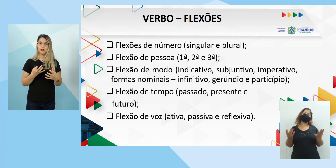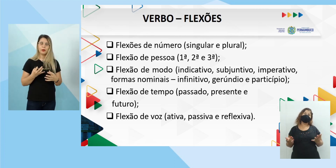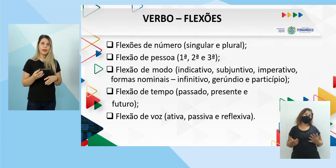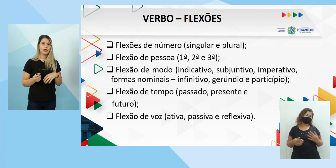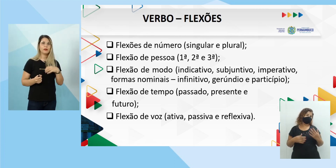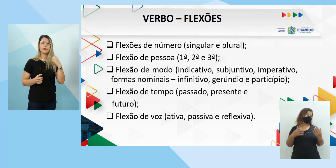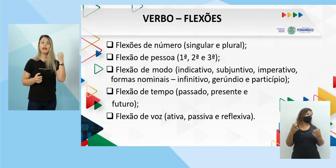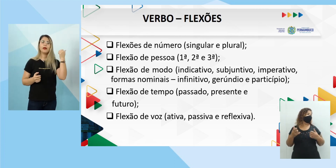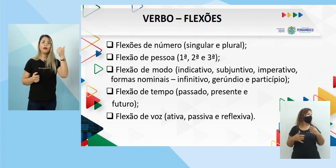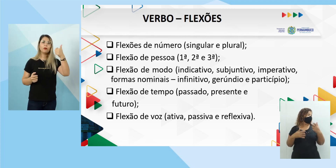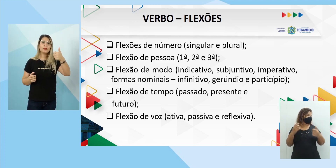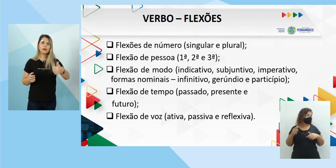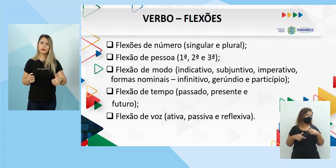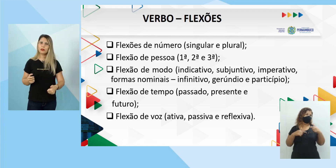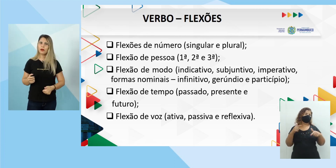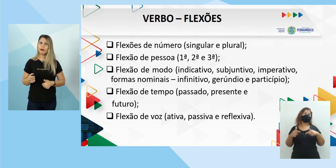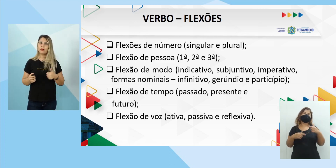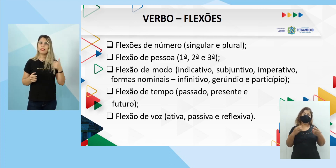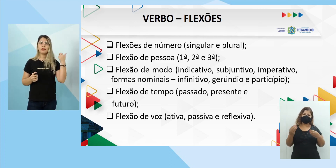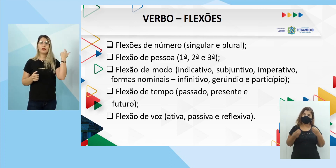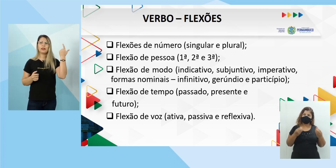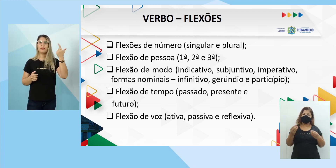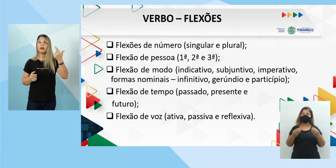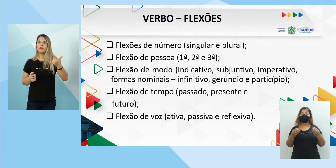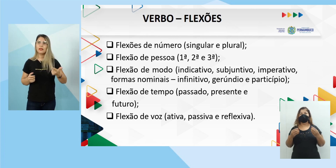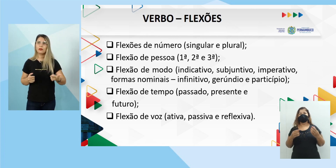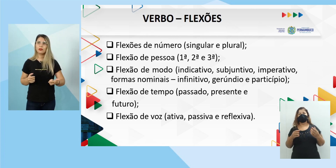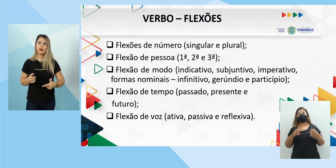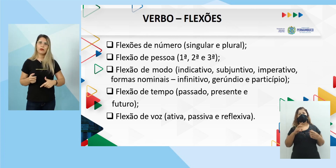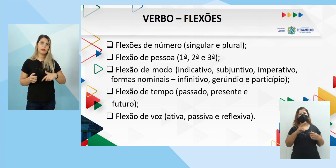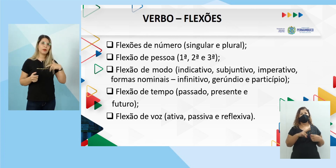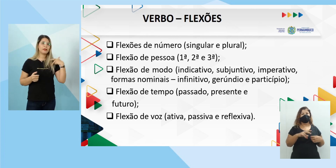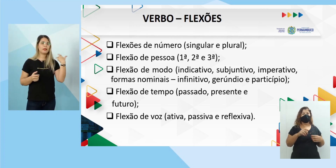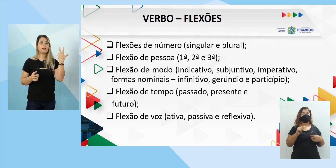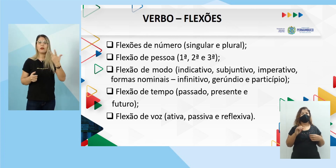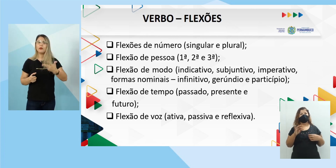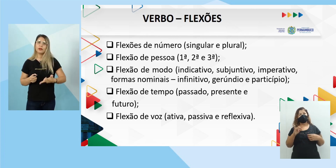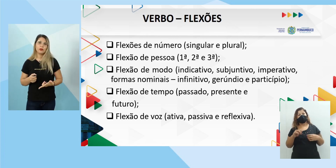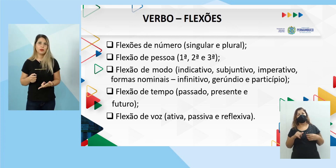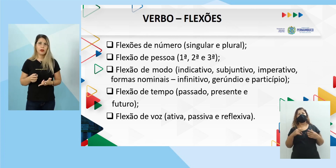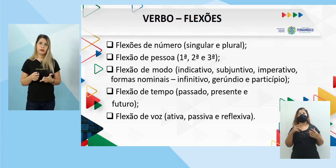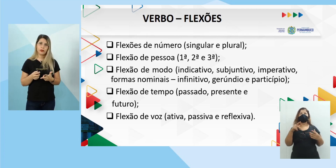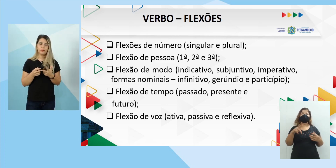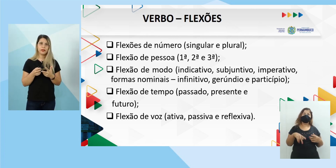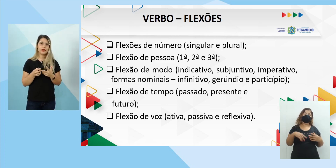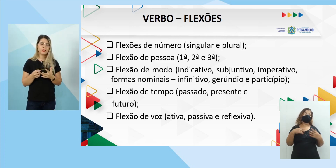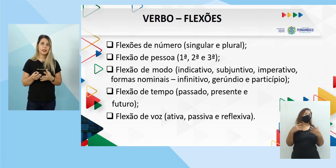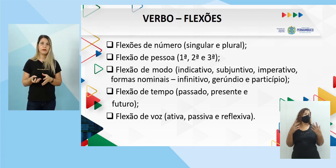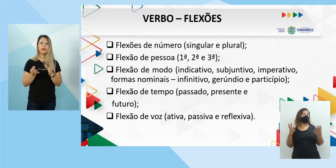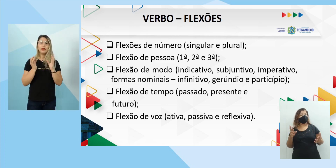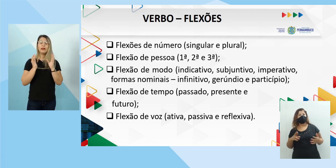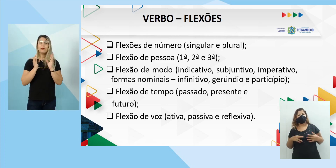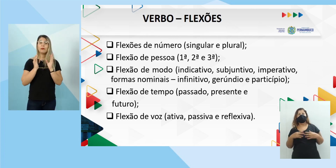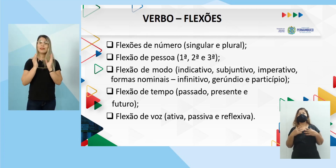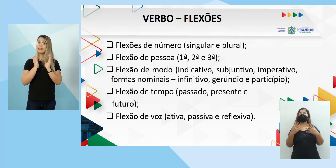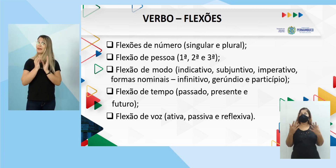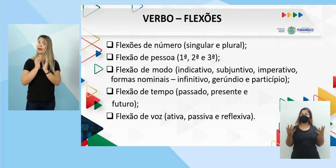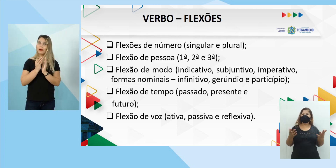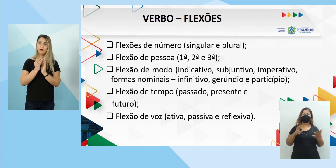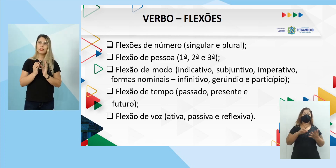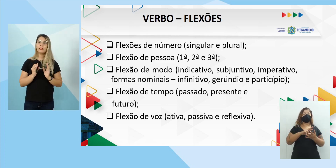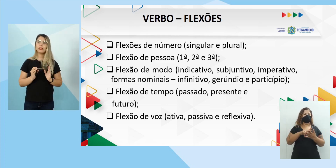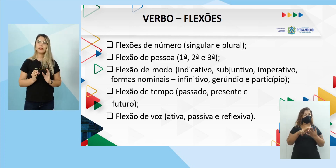para explicar sobre como se constrói a voz ativa, como se constrói a voz passiva, como se constrói a voz reflexiva, mas